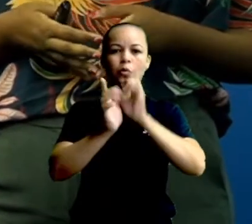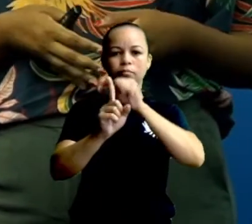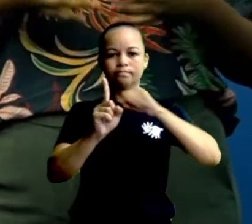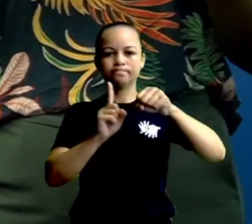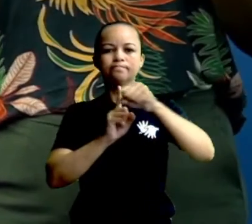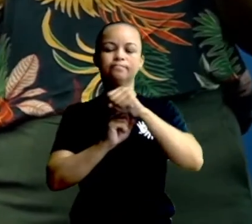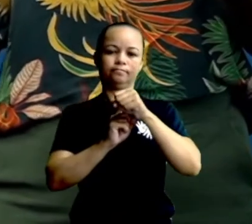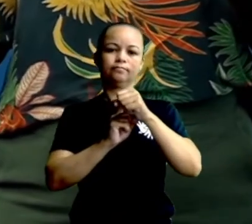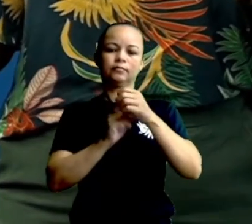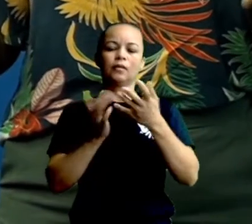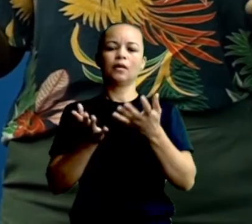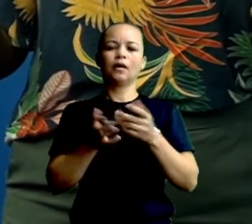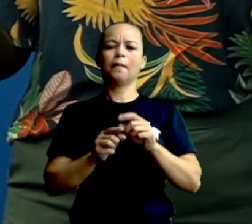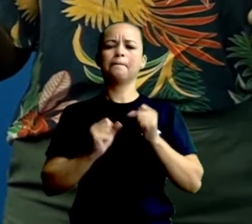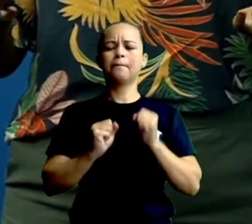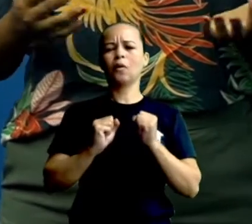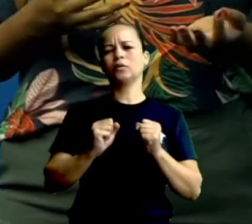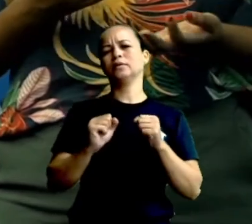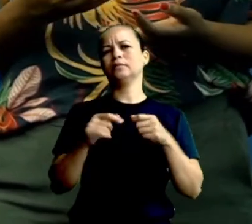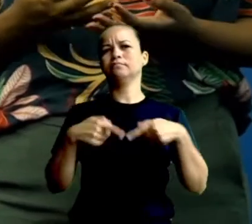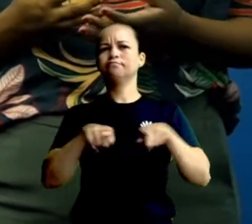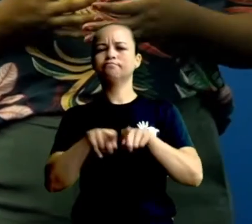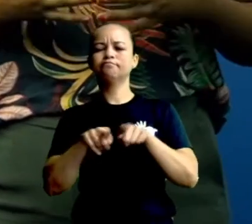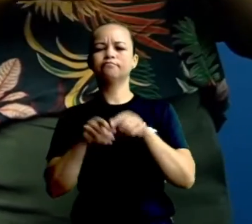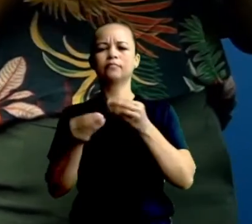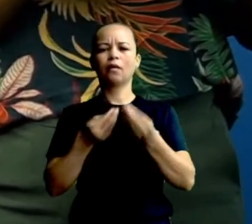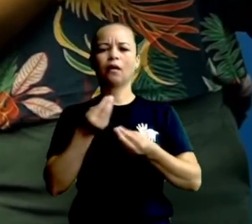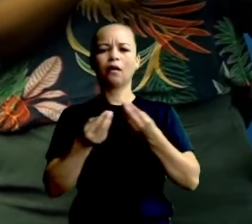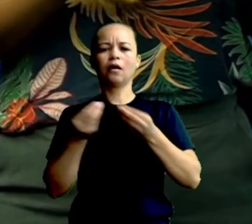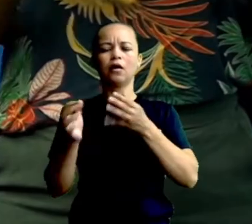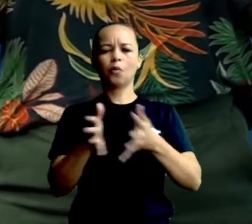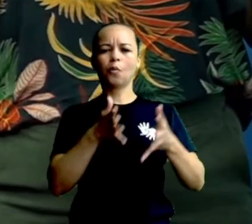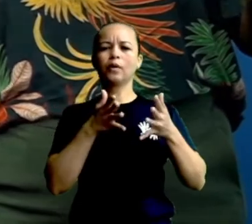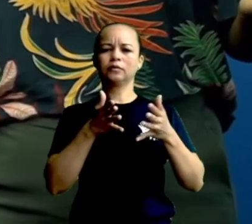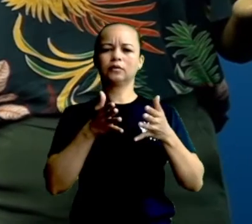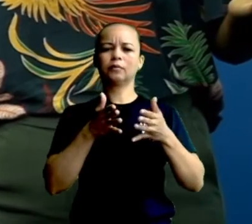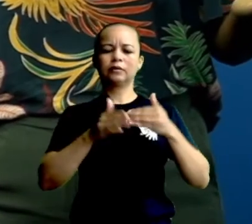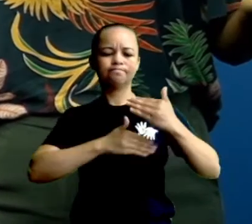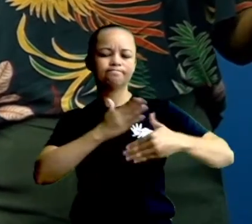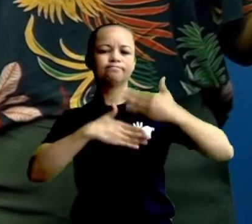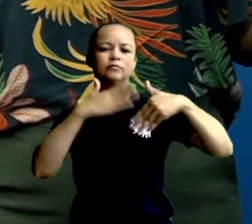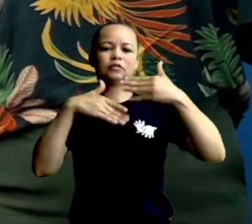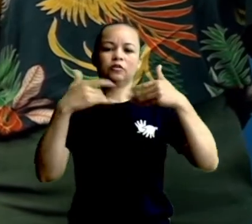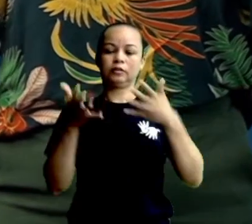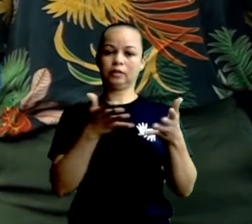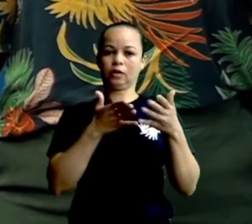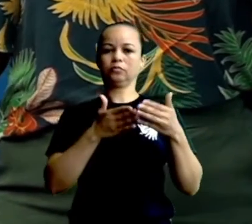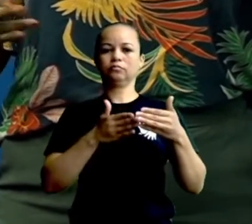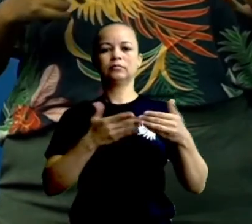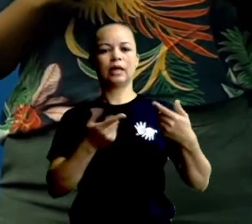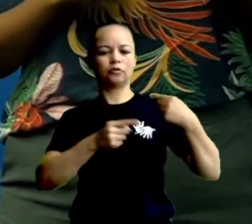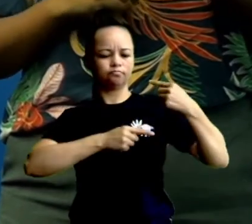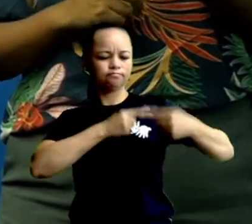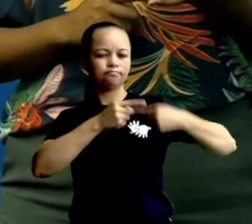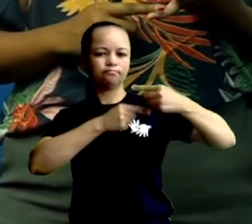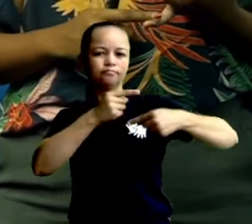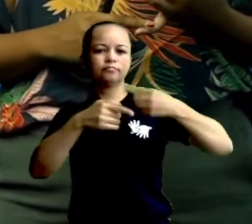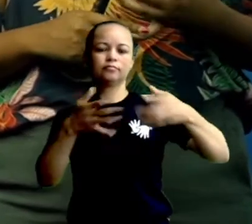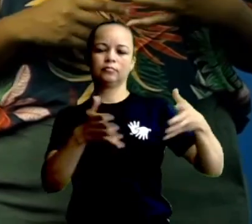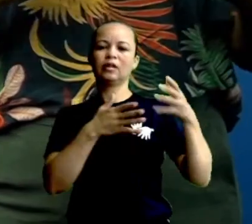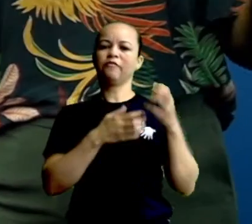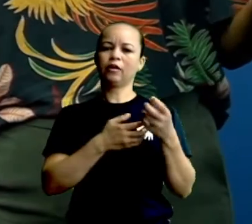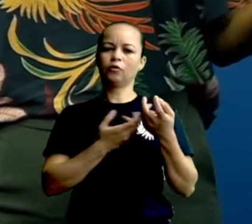social. Pode ser também considerado uma forma ou uma etapa de evolução das tradições,